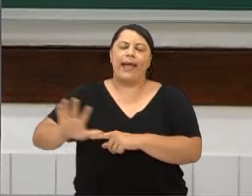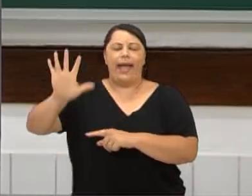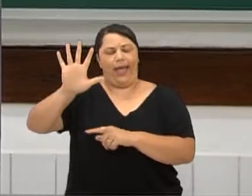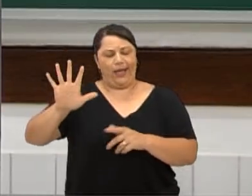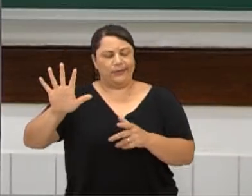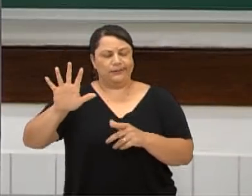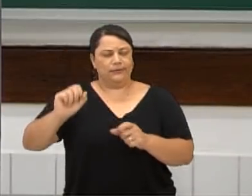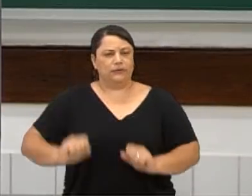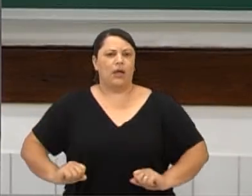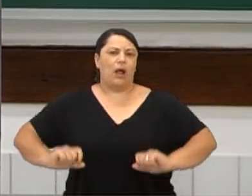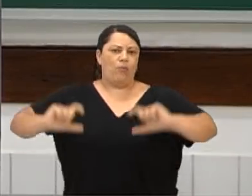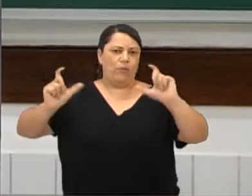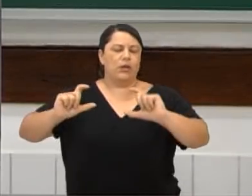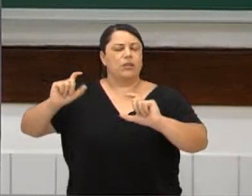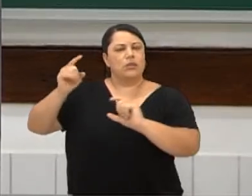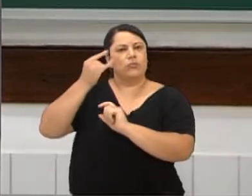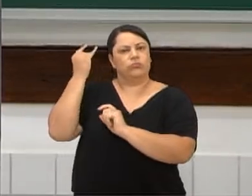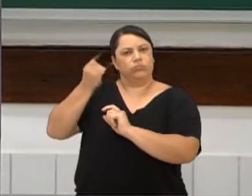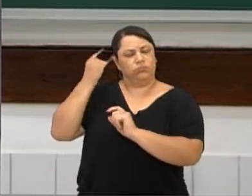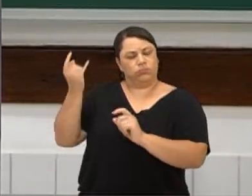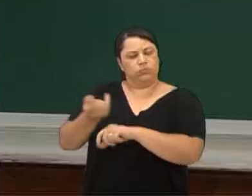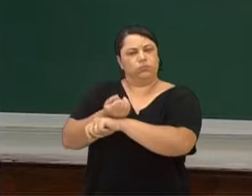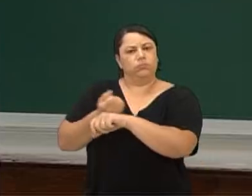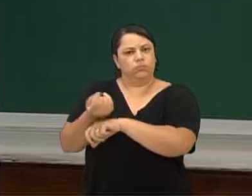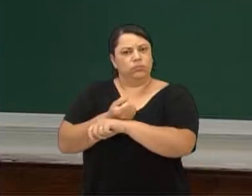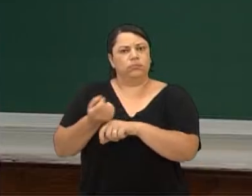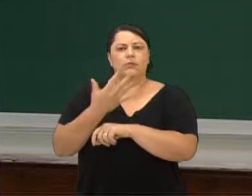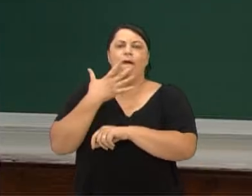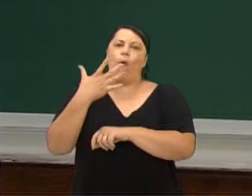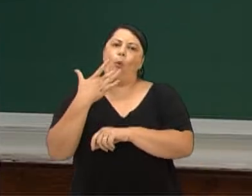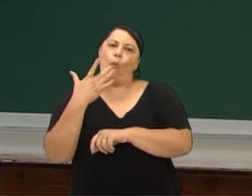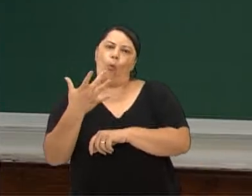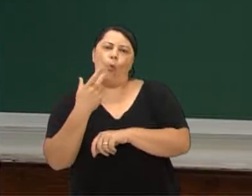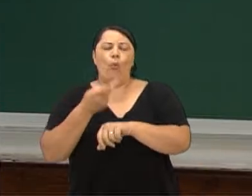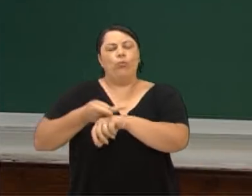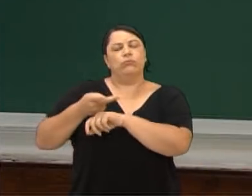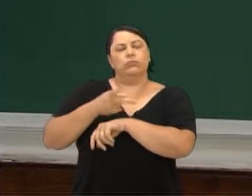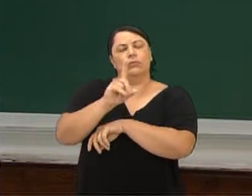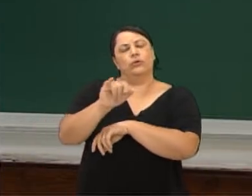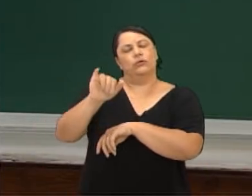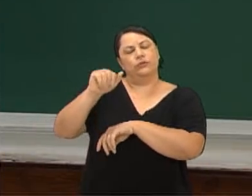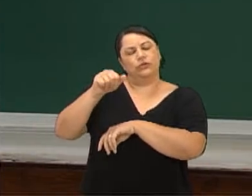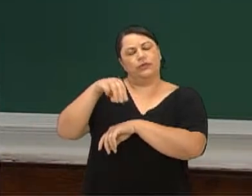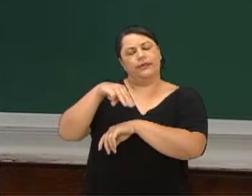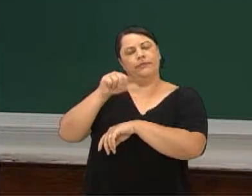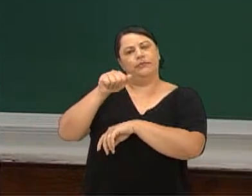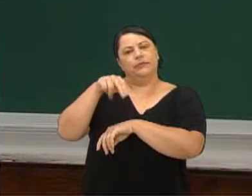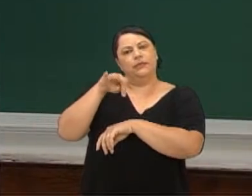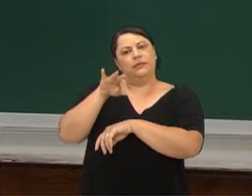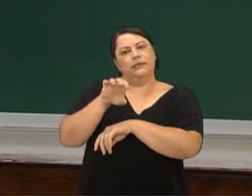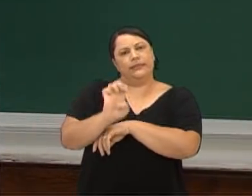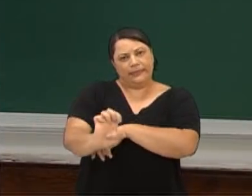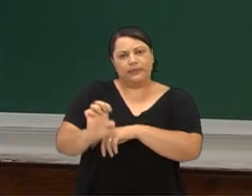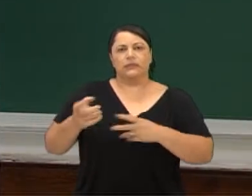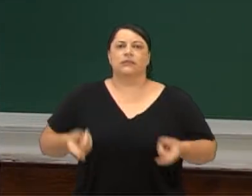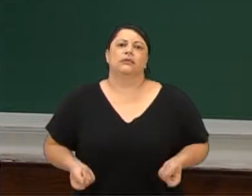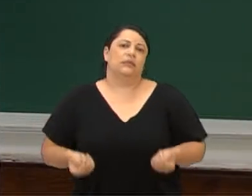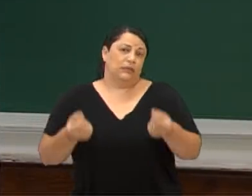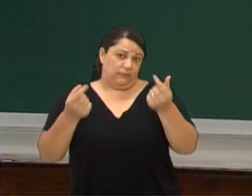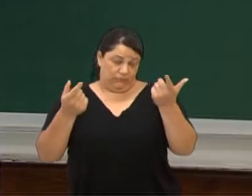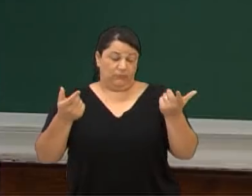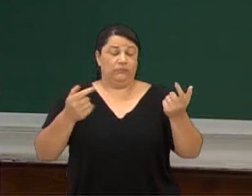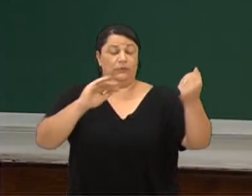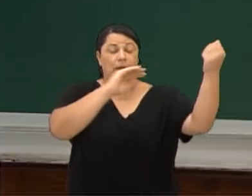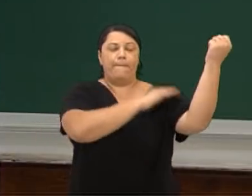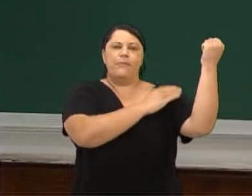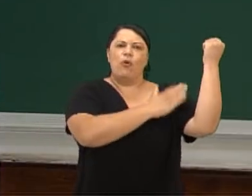aumentando os seus lucros. E ainda, extração de ouro e diamantes, que são riquezas, e também exploração da força de trabalho